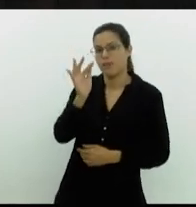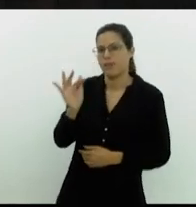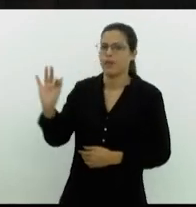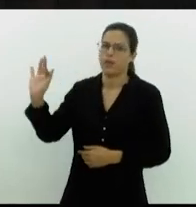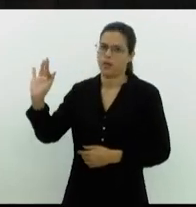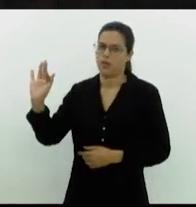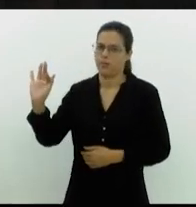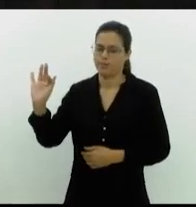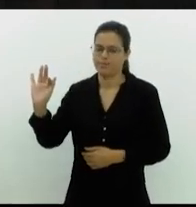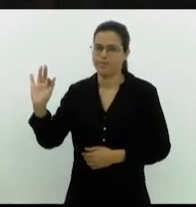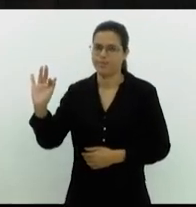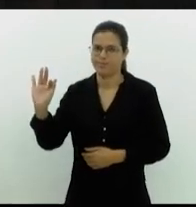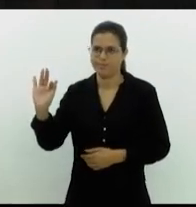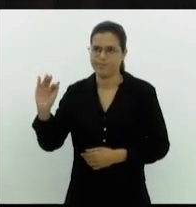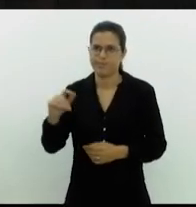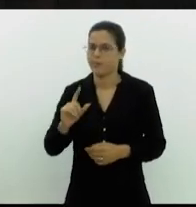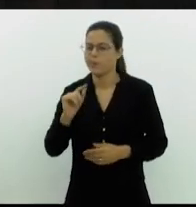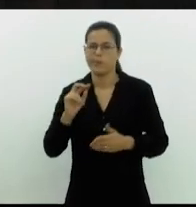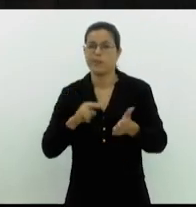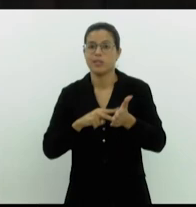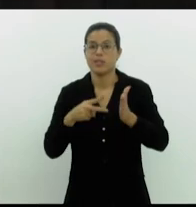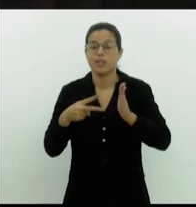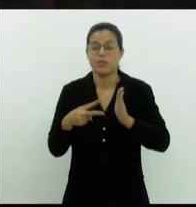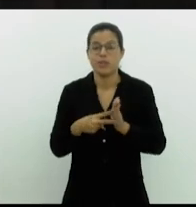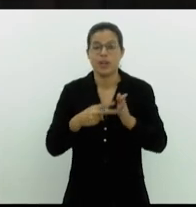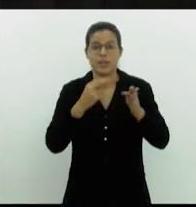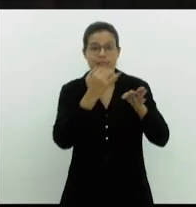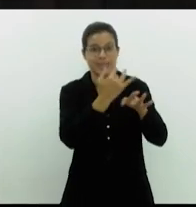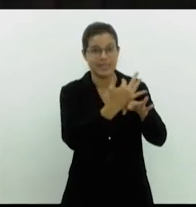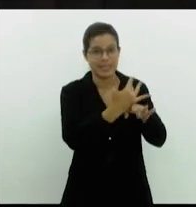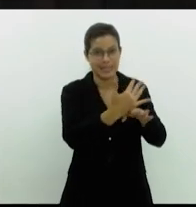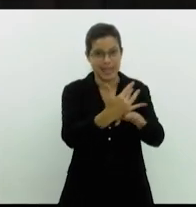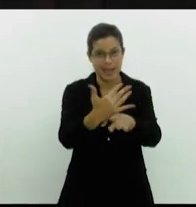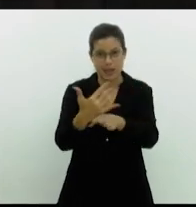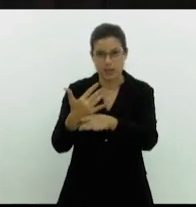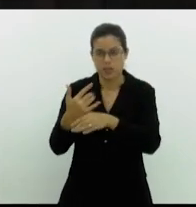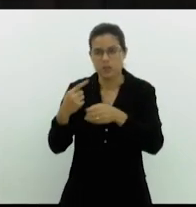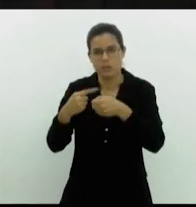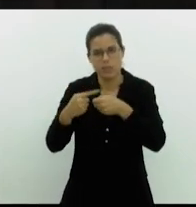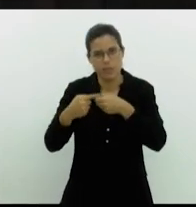federativa, isto é, municípios e estados